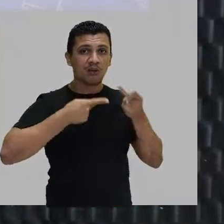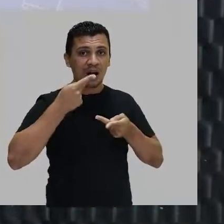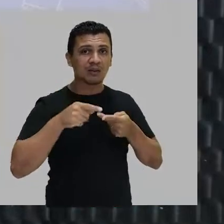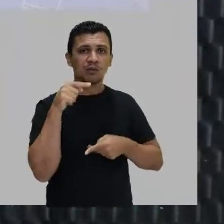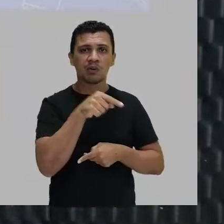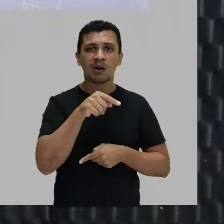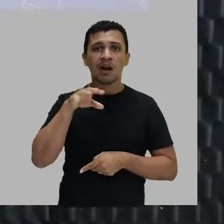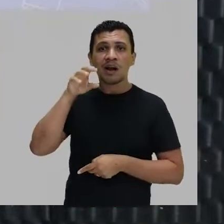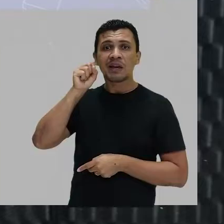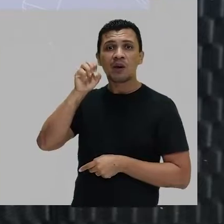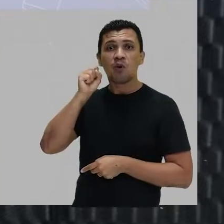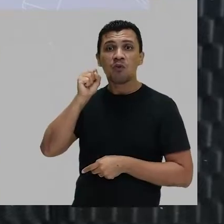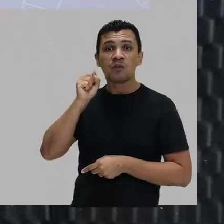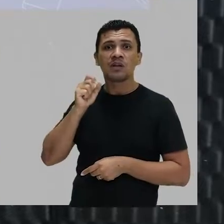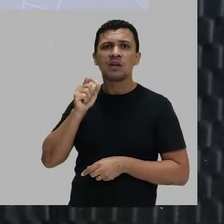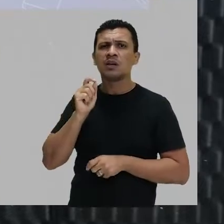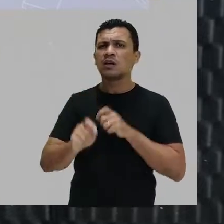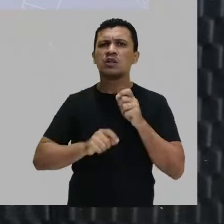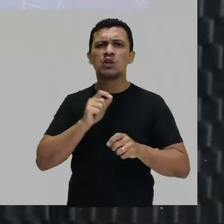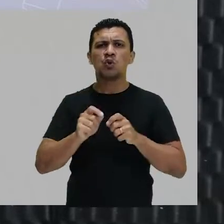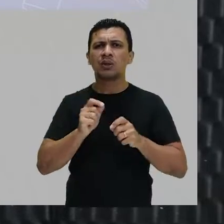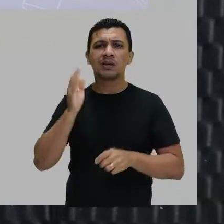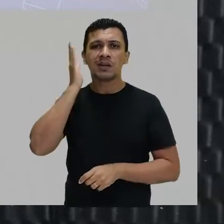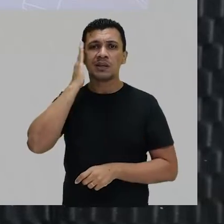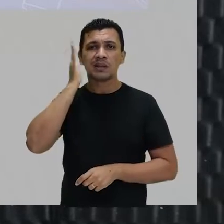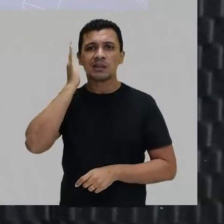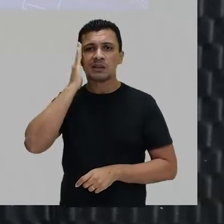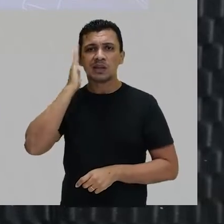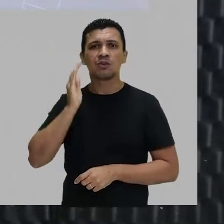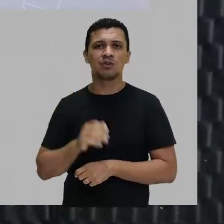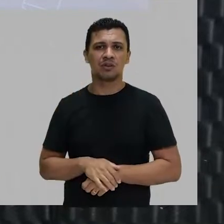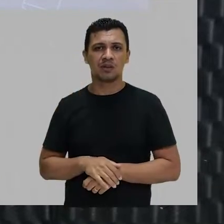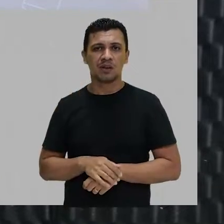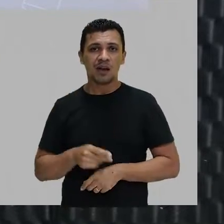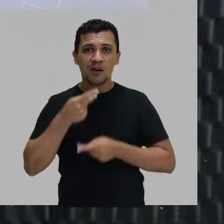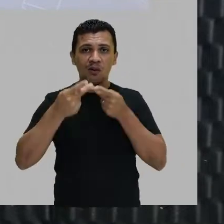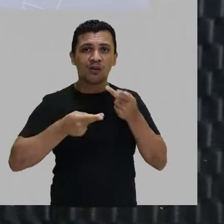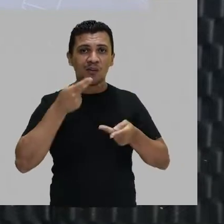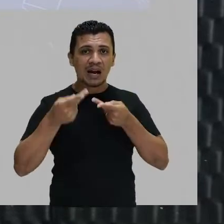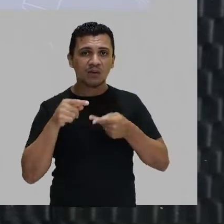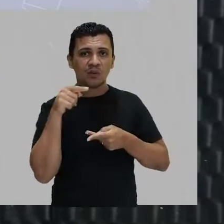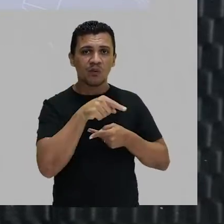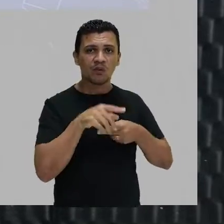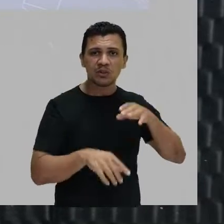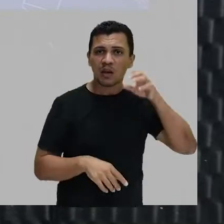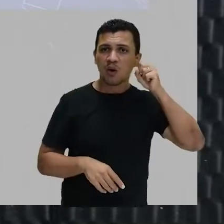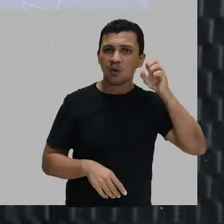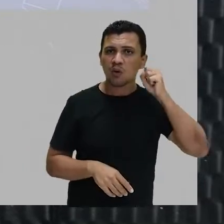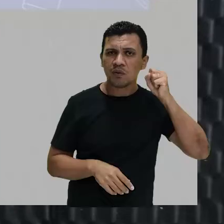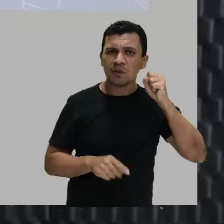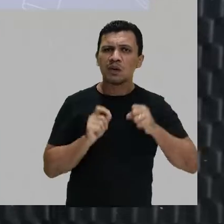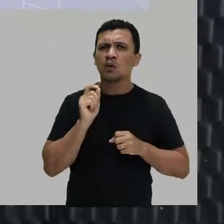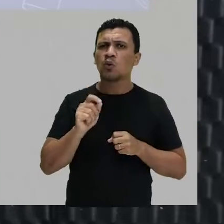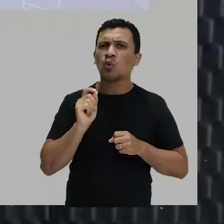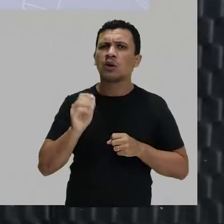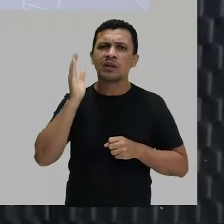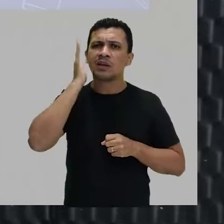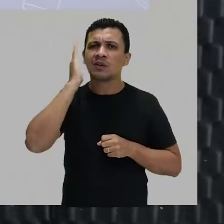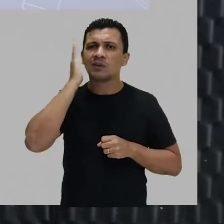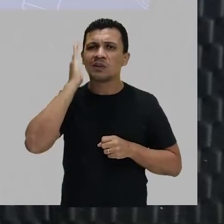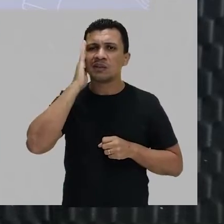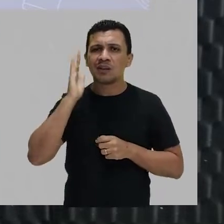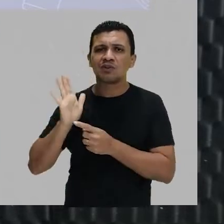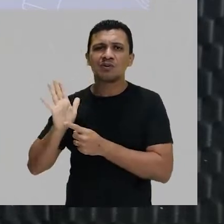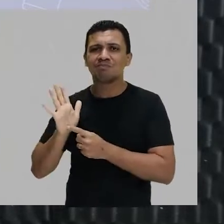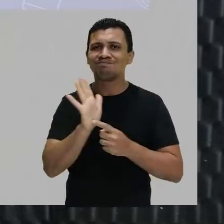se entende desse processo. Como eu falo, como você ouve e o que você tira dessa mensagem. Basicamente é